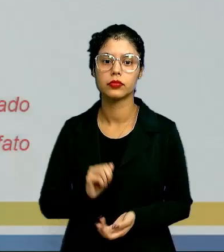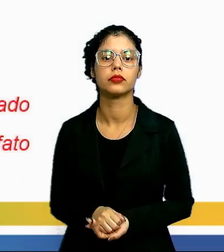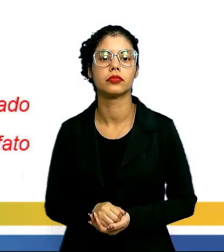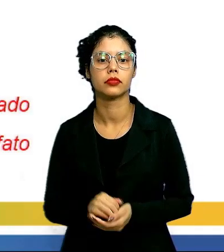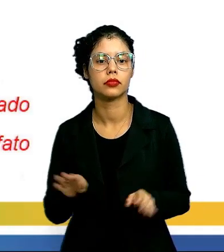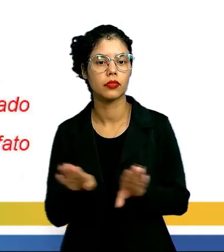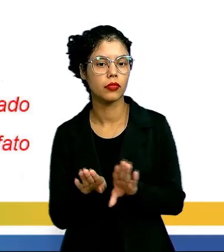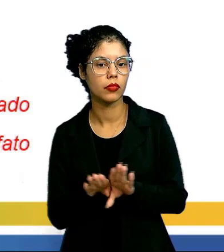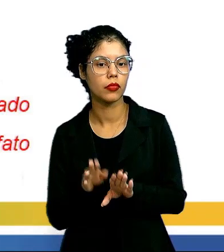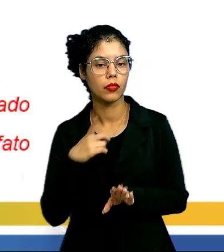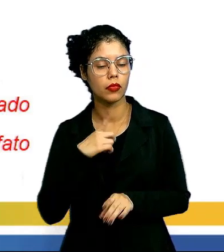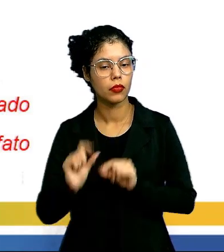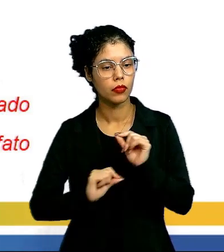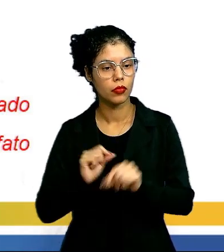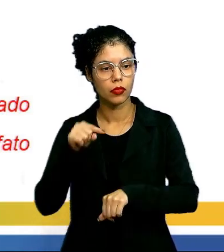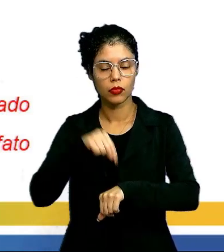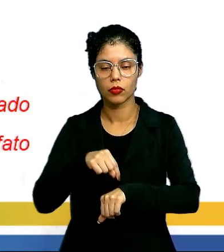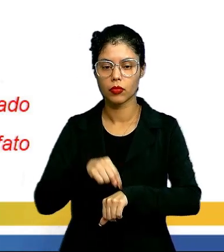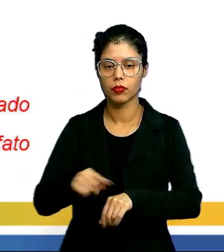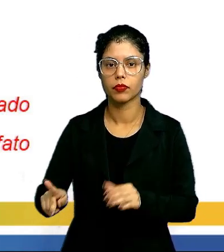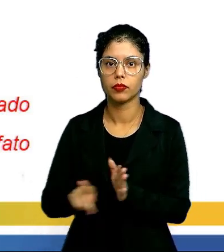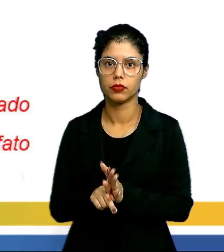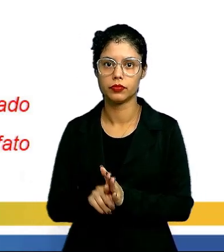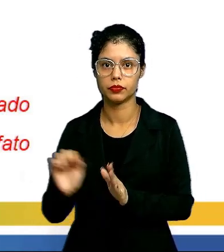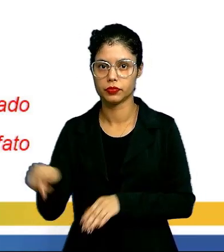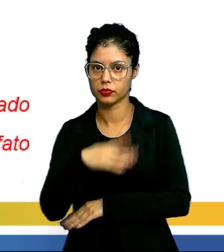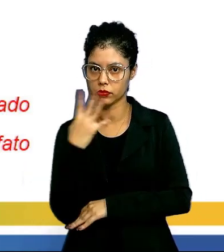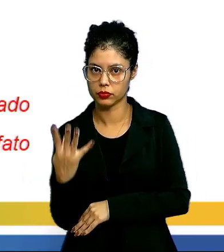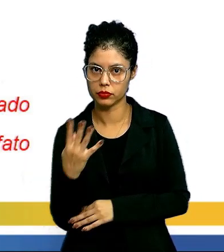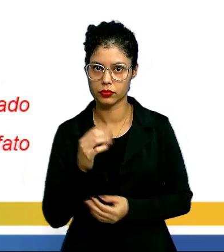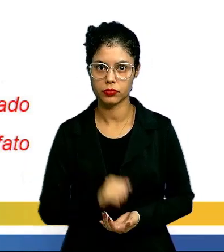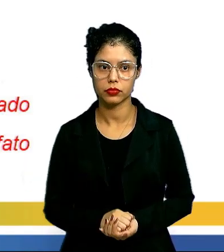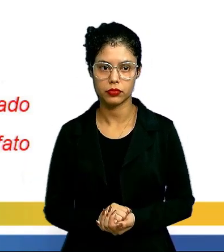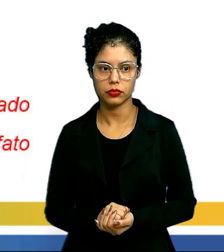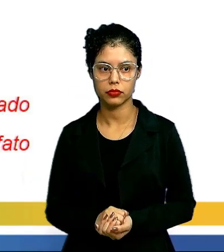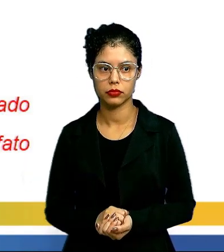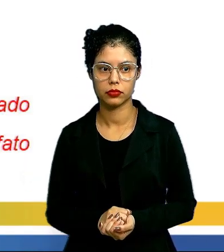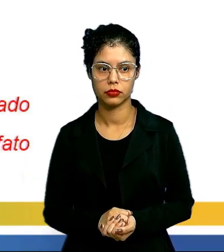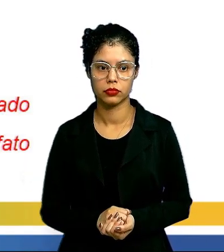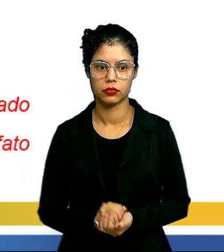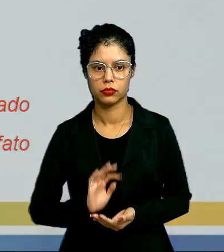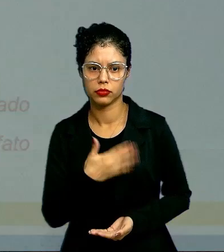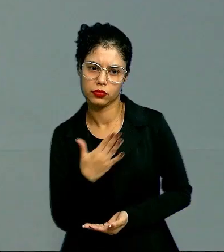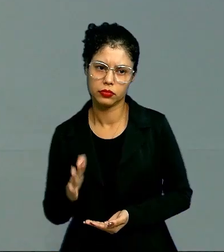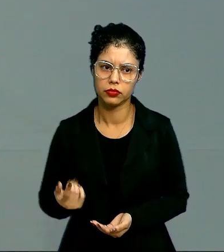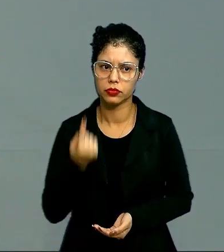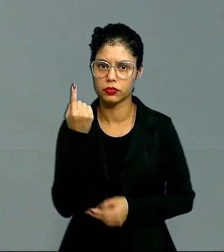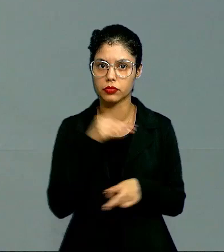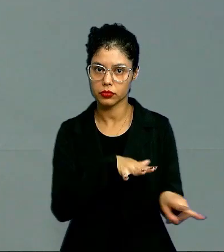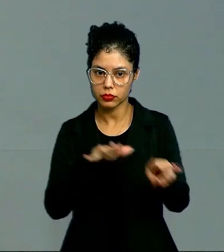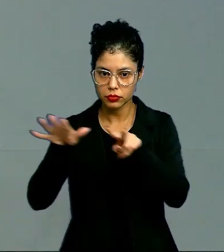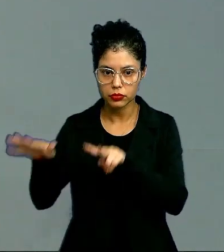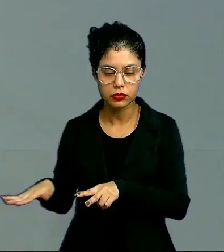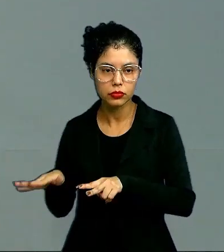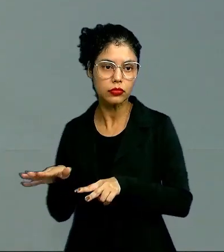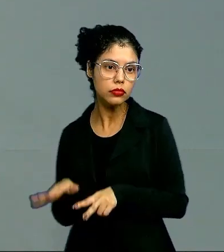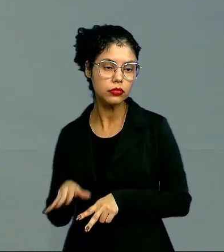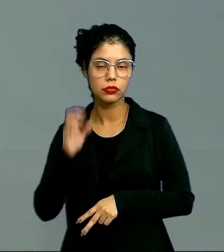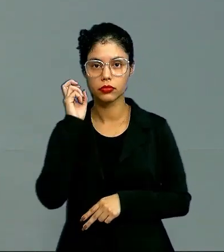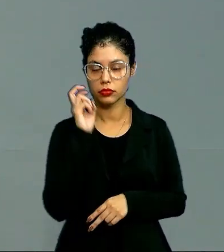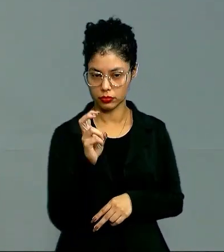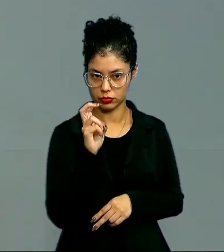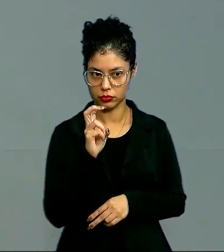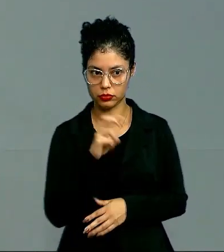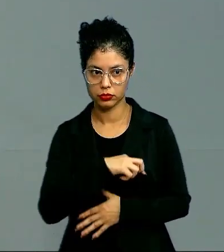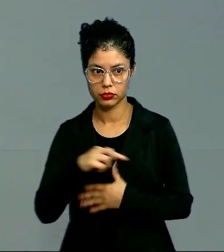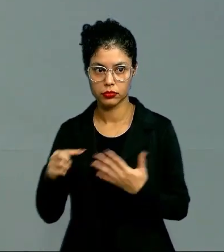horário. Então, tem o horário específico, porém não tem a quantidade de horas. Tomado por pelo menos uma semana. Ele disse 5